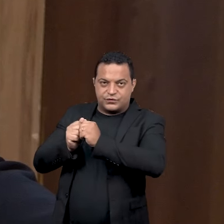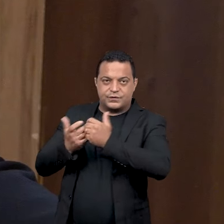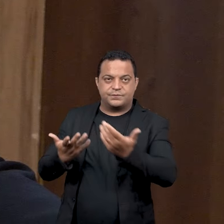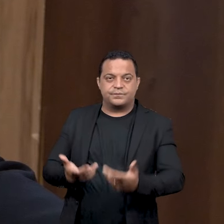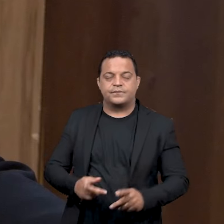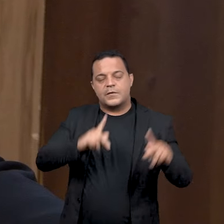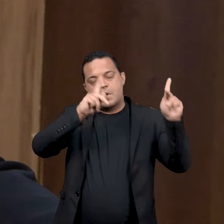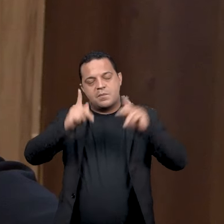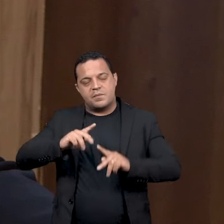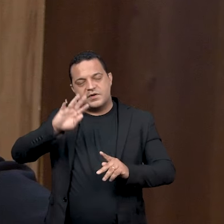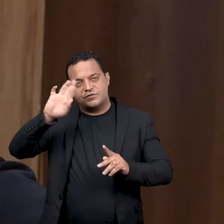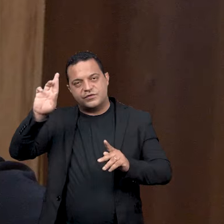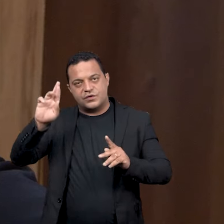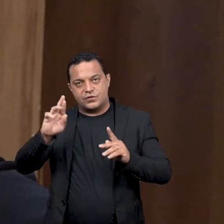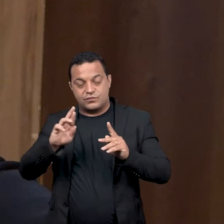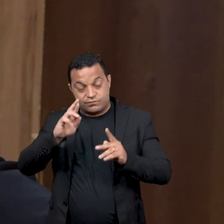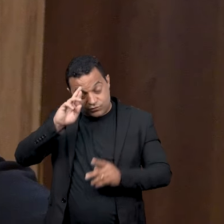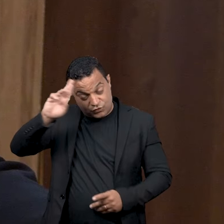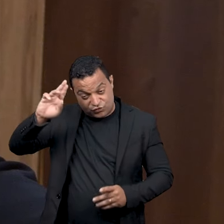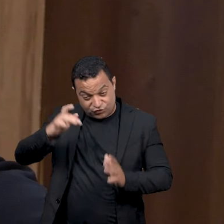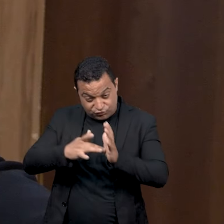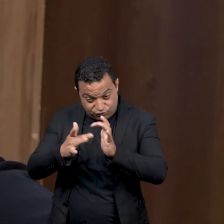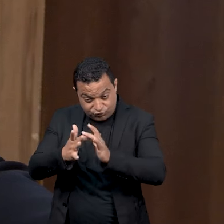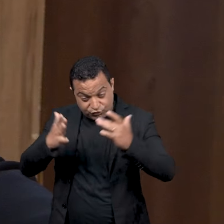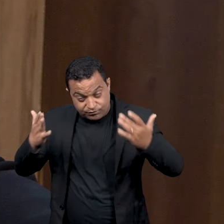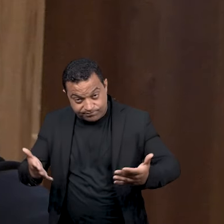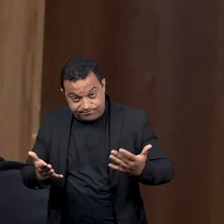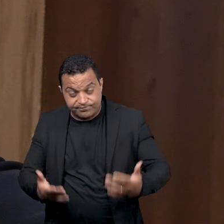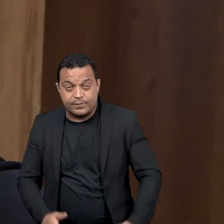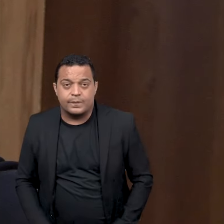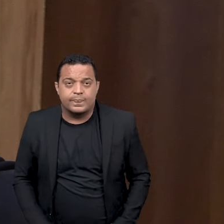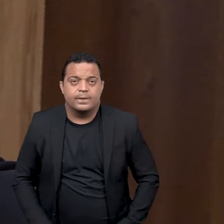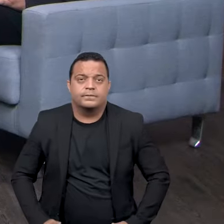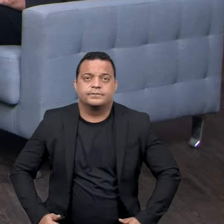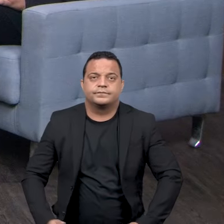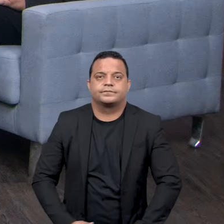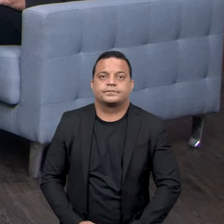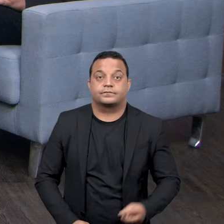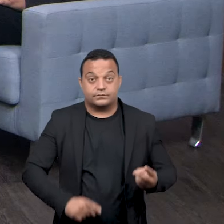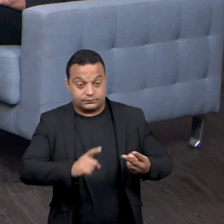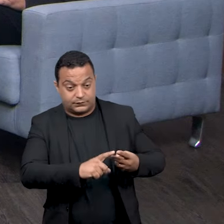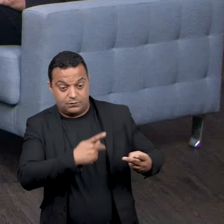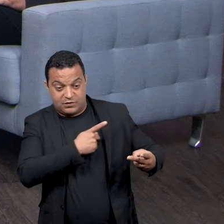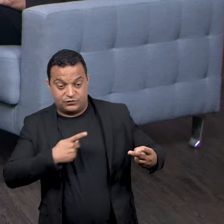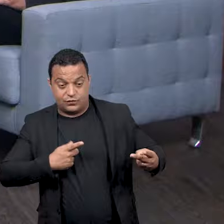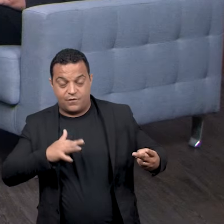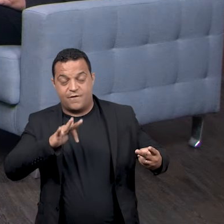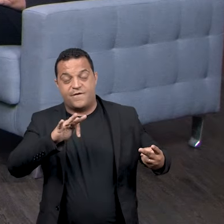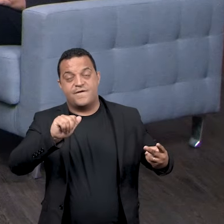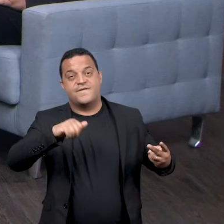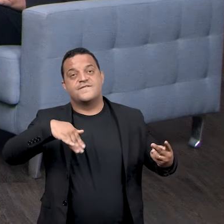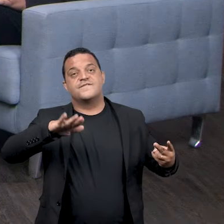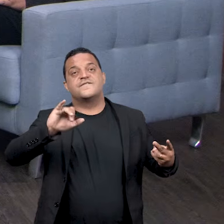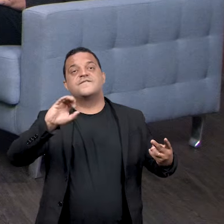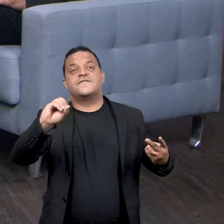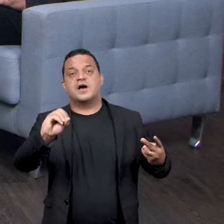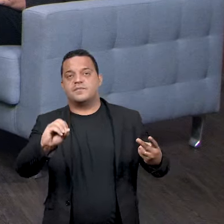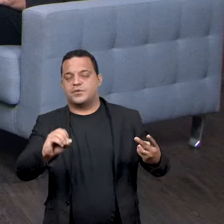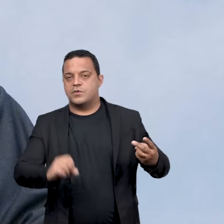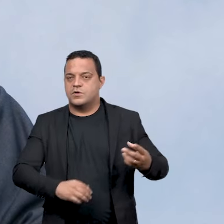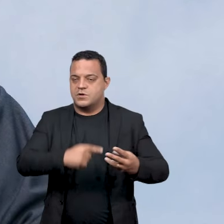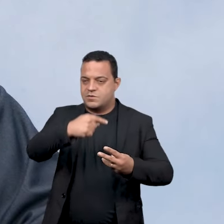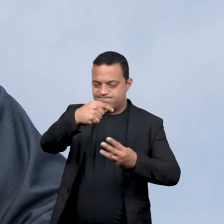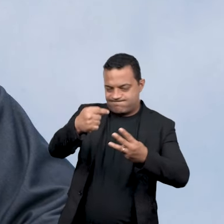esteve conosco. Eu quero deixar aqui a paz do Senhor para todos. Amém. Pastor Fábio, muito obrigado pela sua